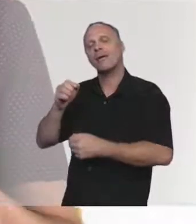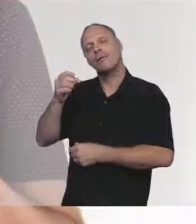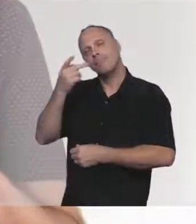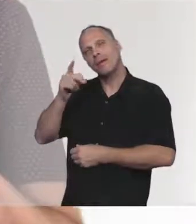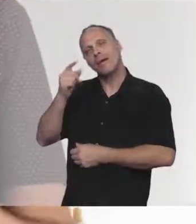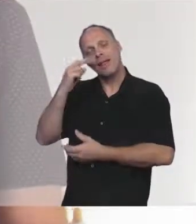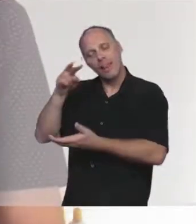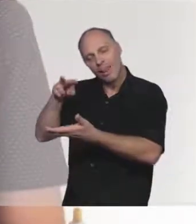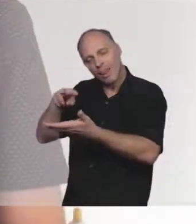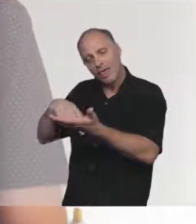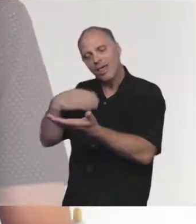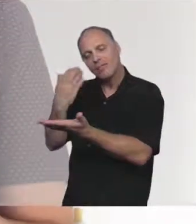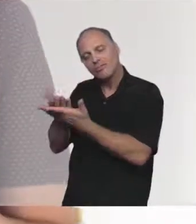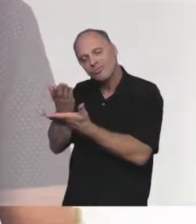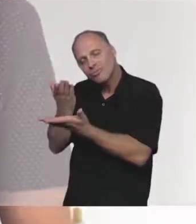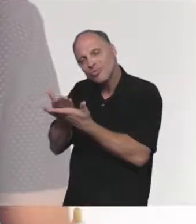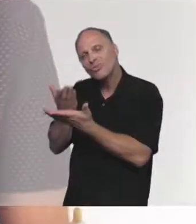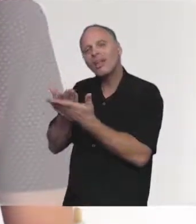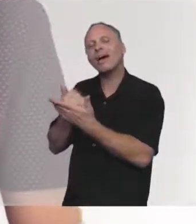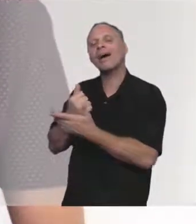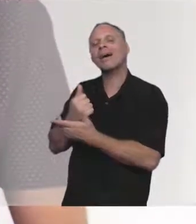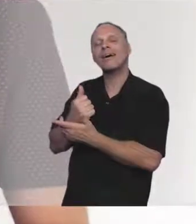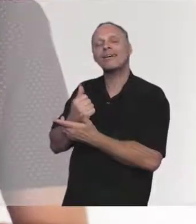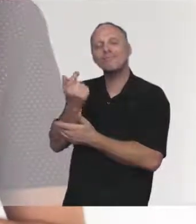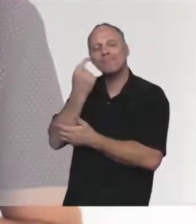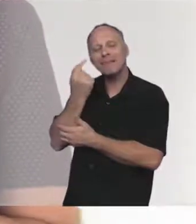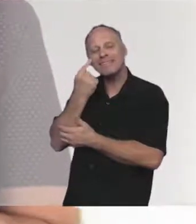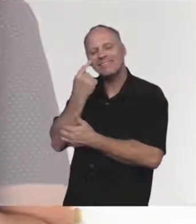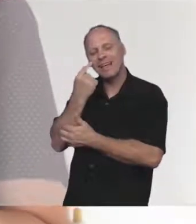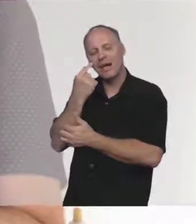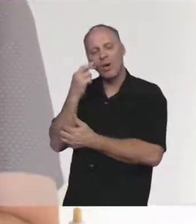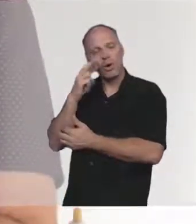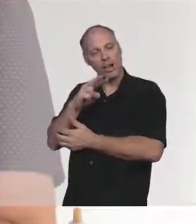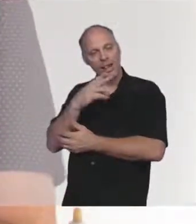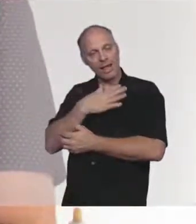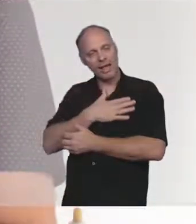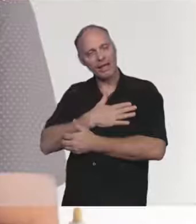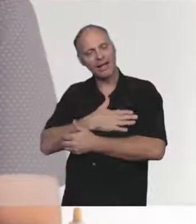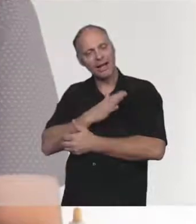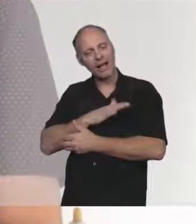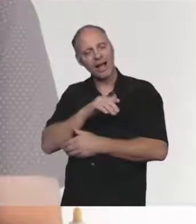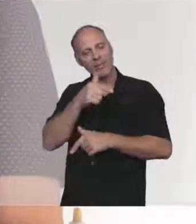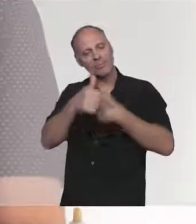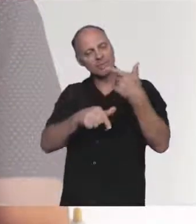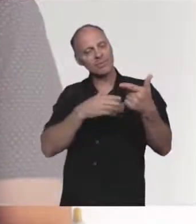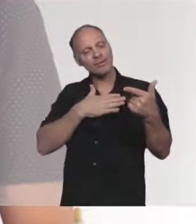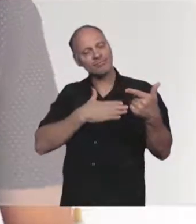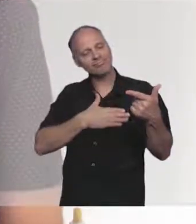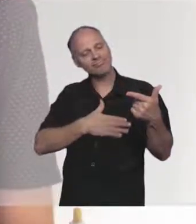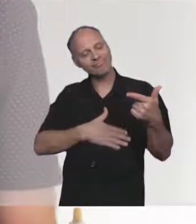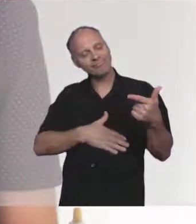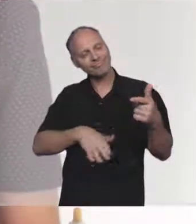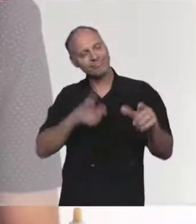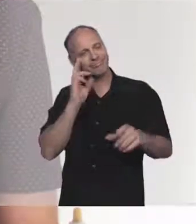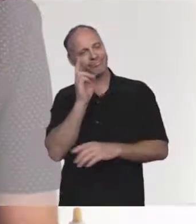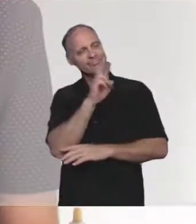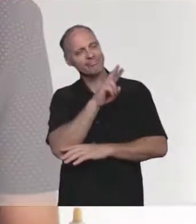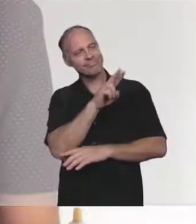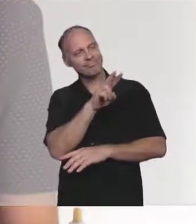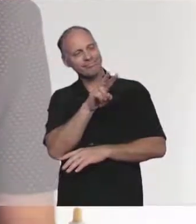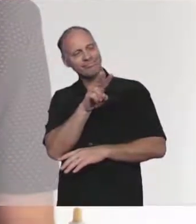sentar, ler, estudar e olhar com calma para o trabalho. Então aqui